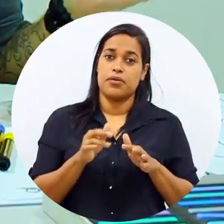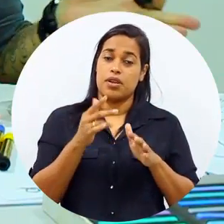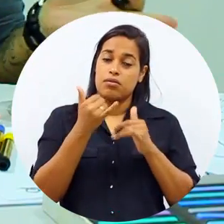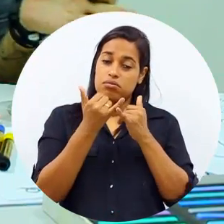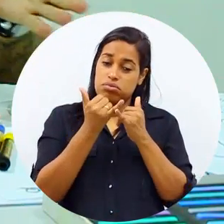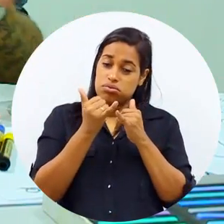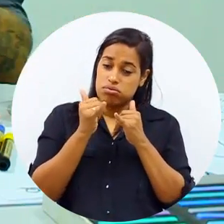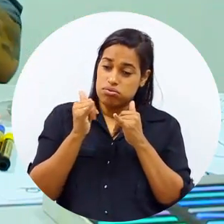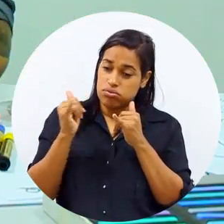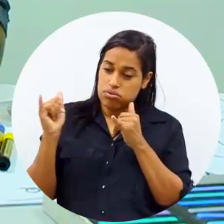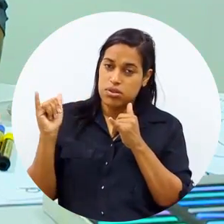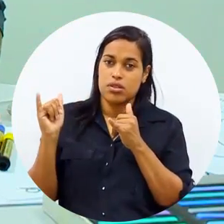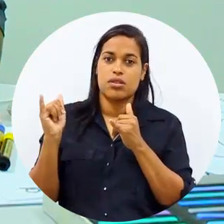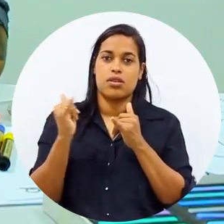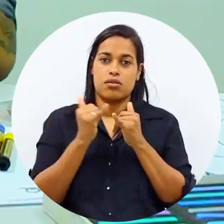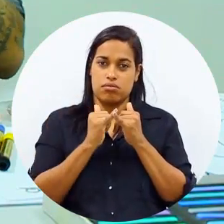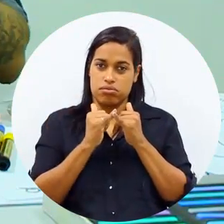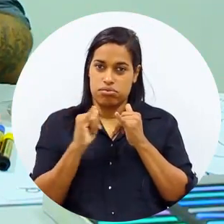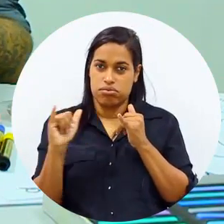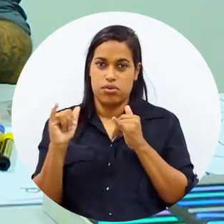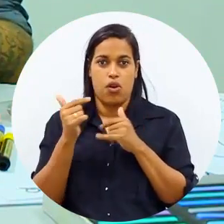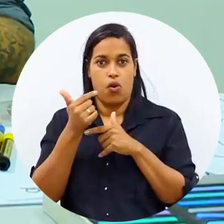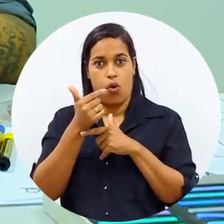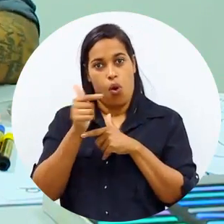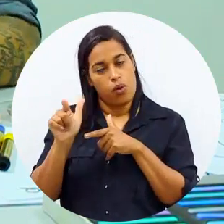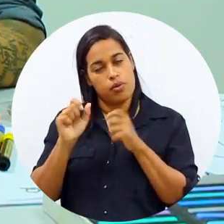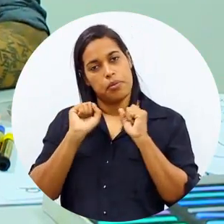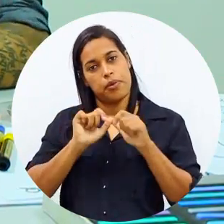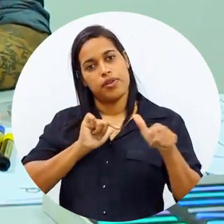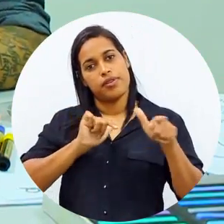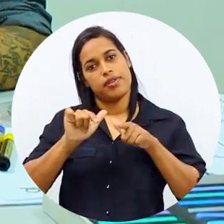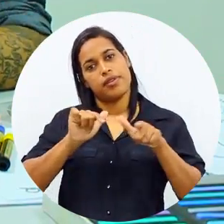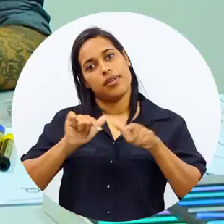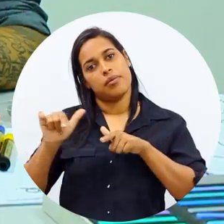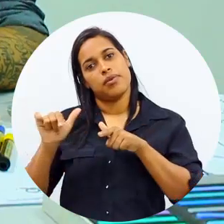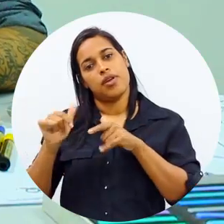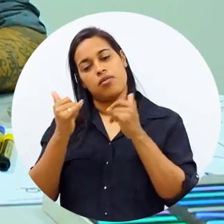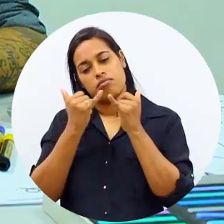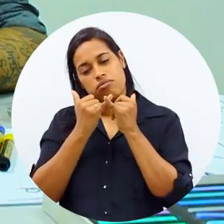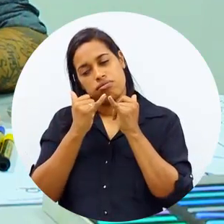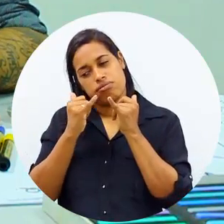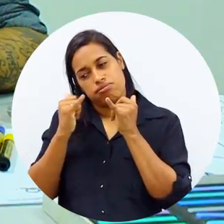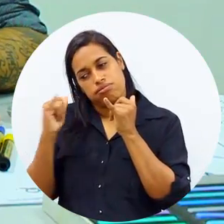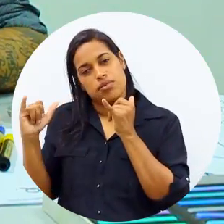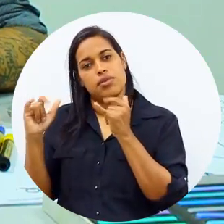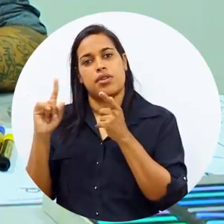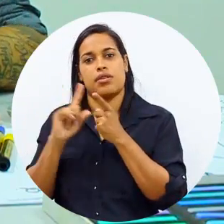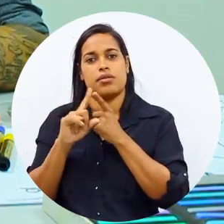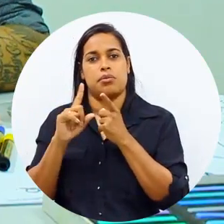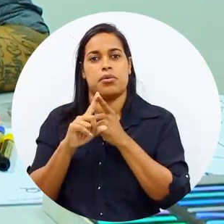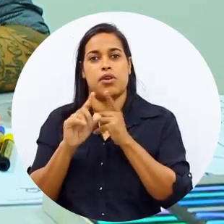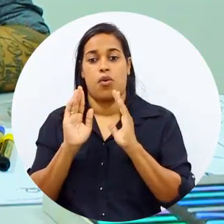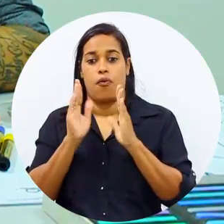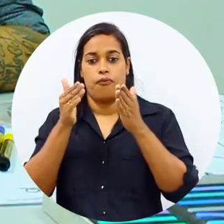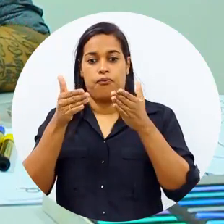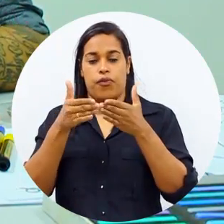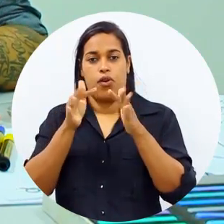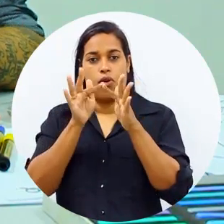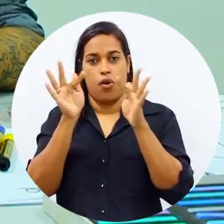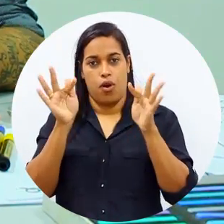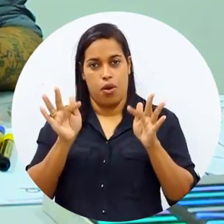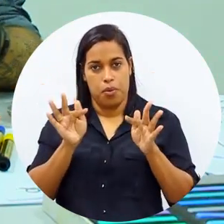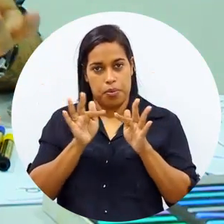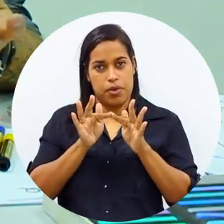baseado nessa linha curva versus linha reta, é outro contraste que pode ser trabalhado. Linhas sinuosas enquanto